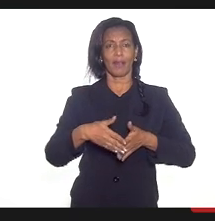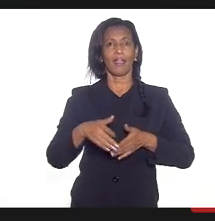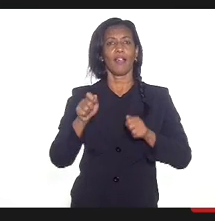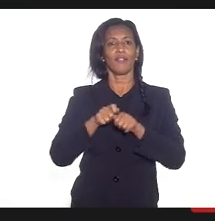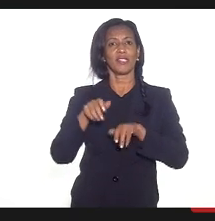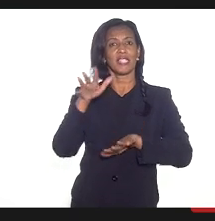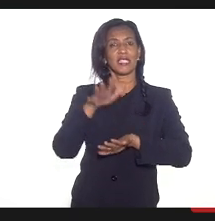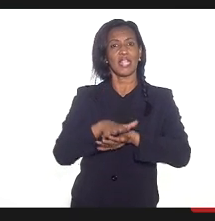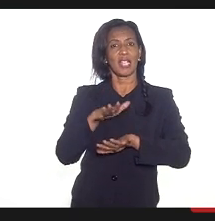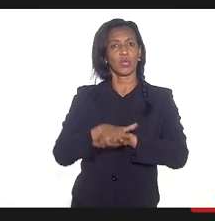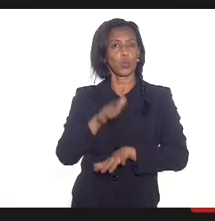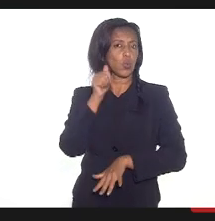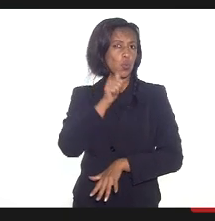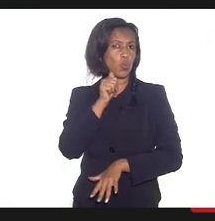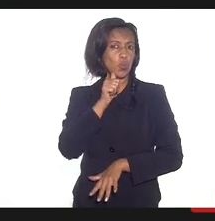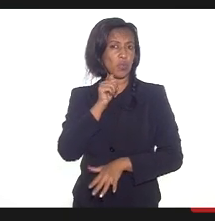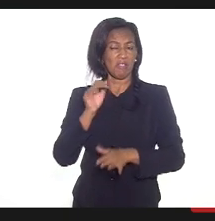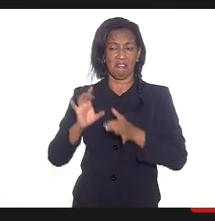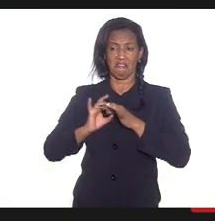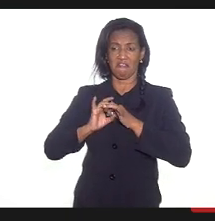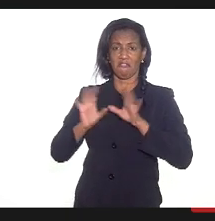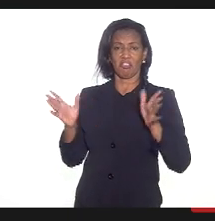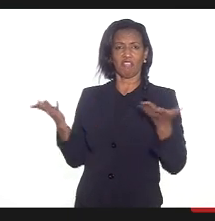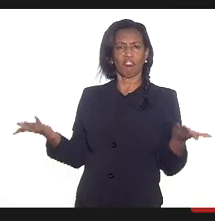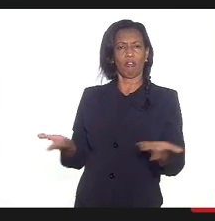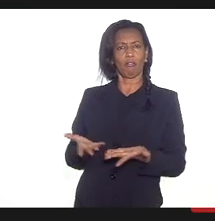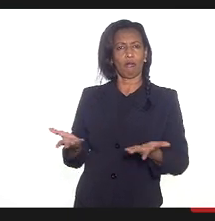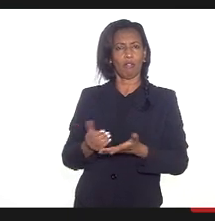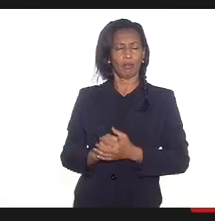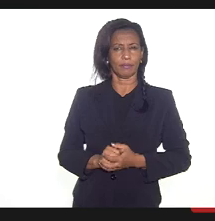com uma mulher, fique à vontade agora.